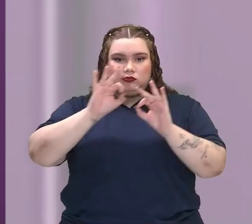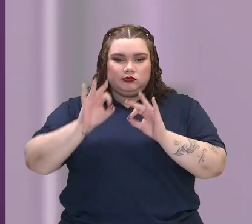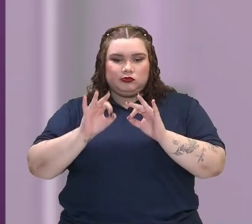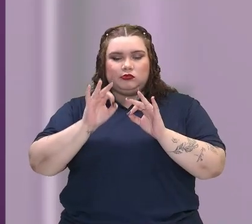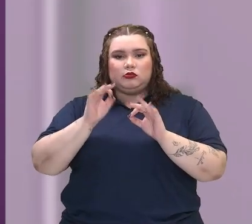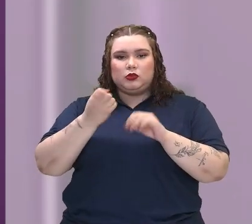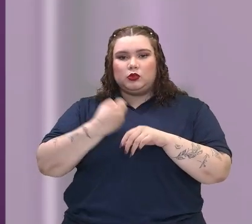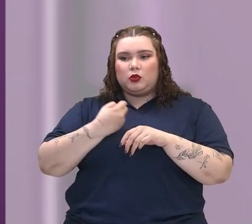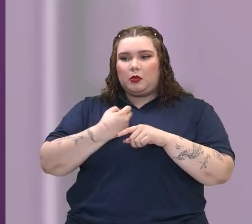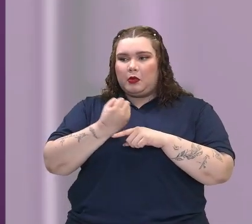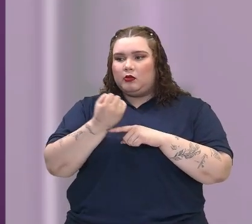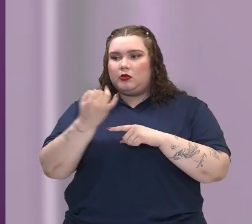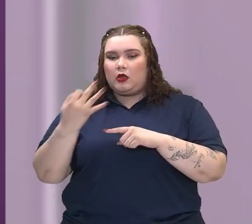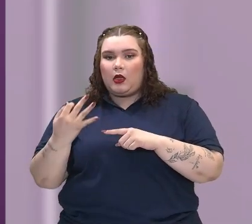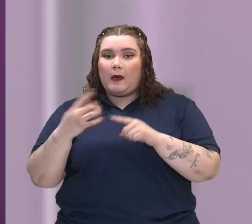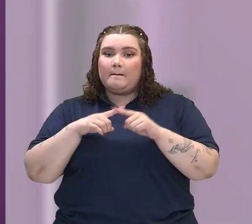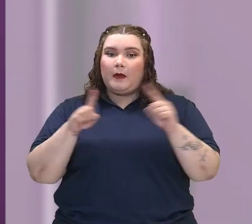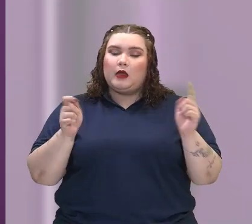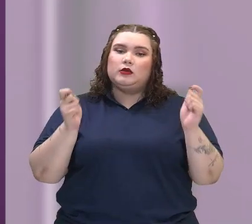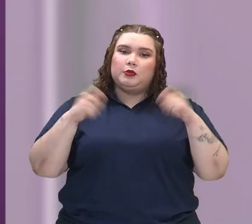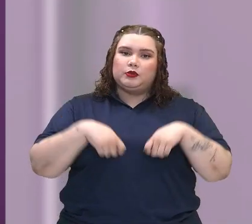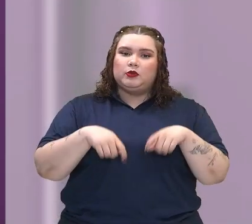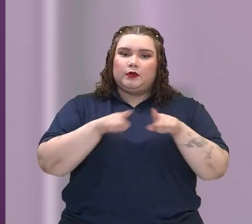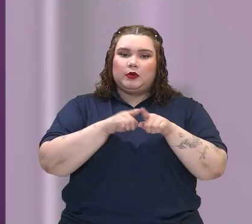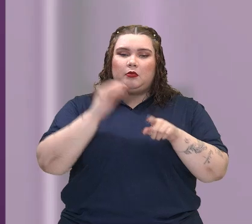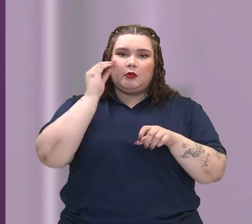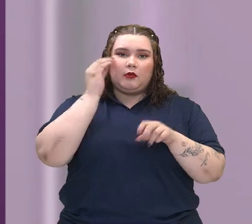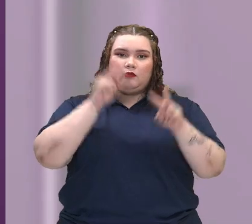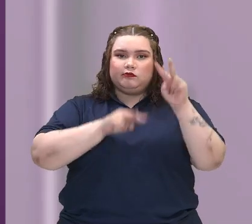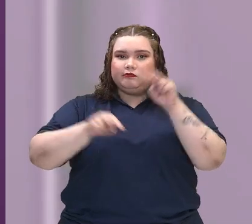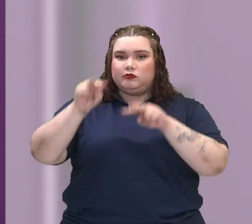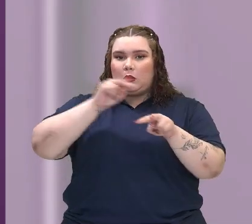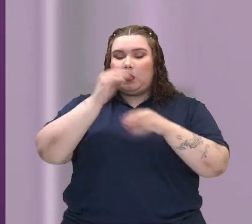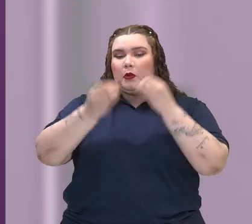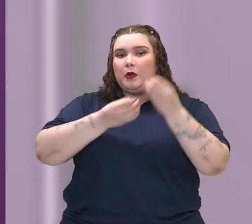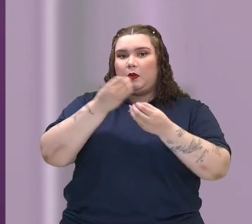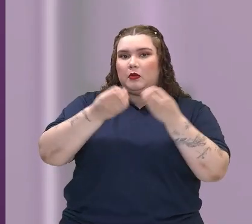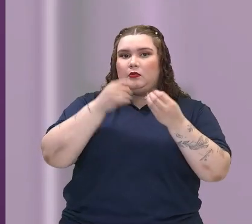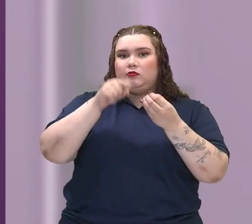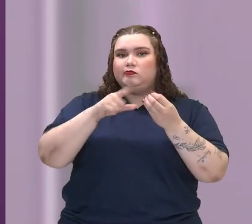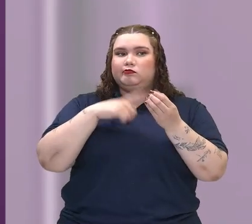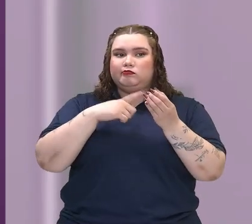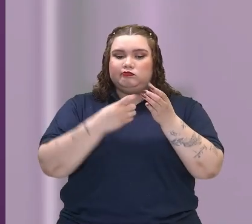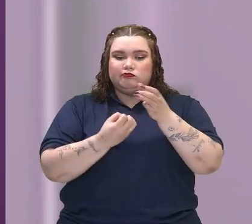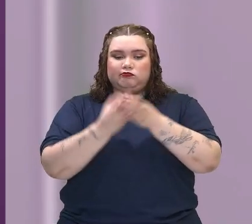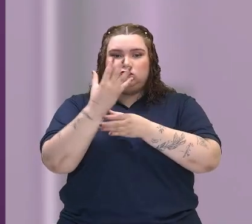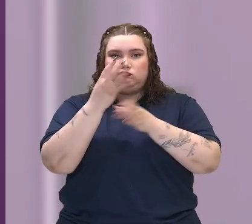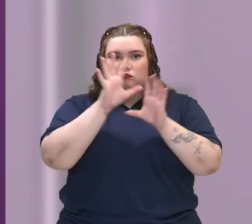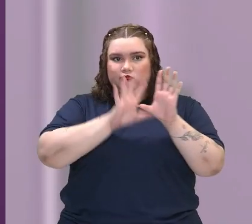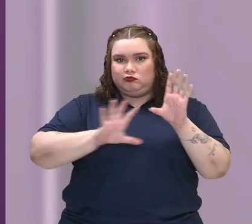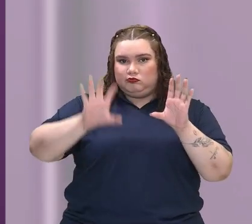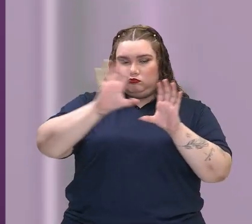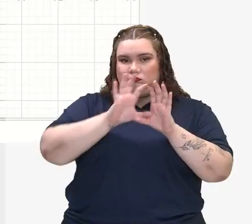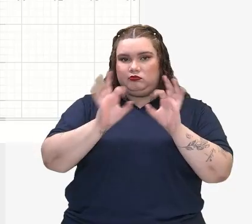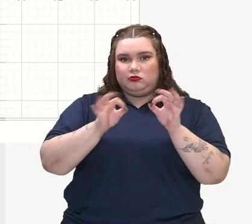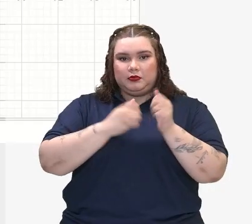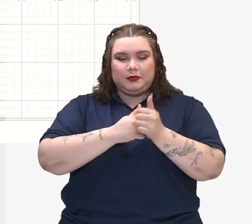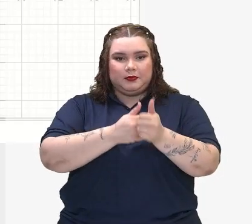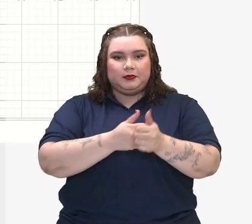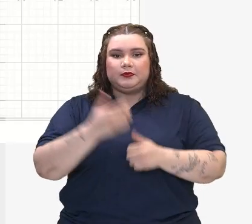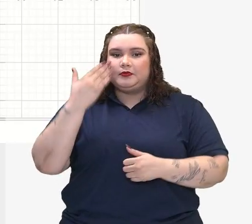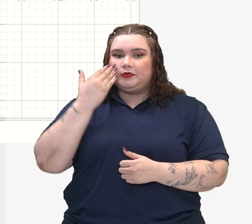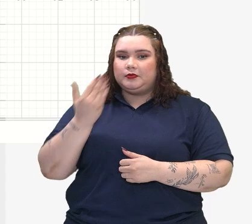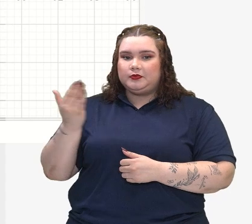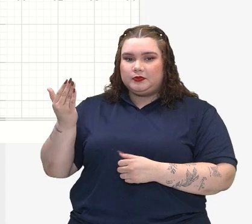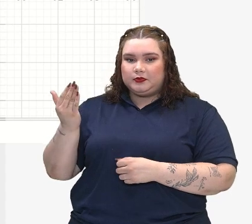mas também vale muito a pena a gente visualizar esse fenômeno, né, como ele é feito, como ele se comporta. Então, me acompanhe aqui, por favor.